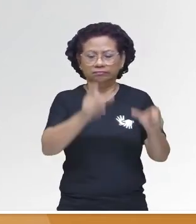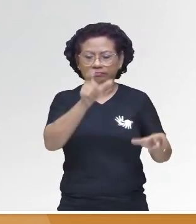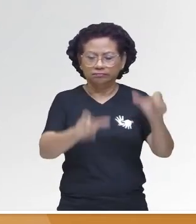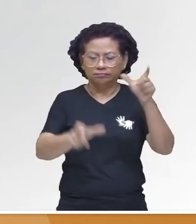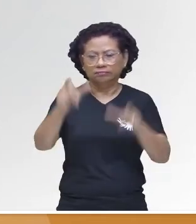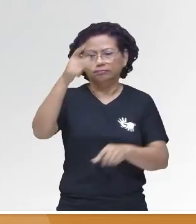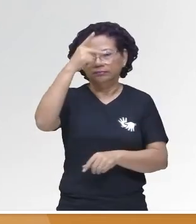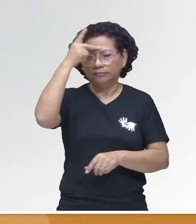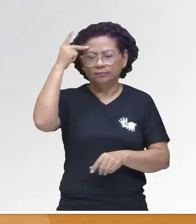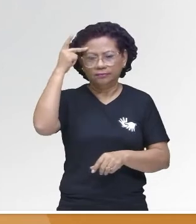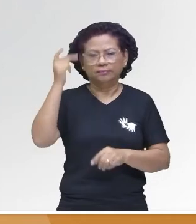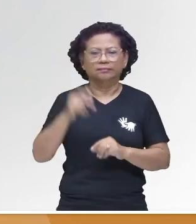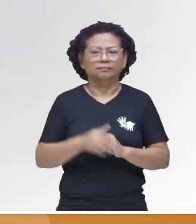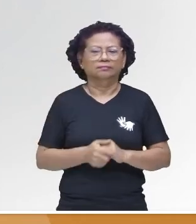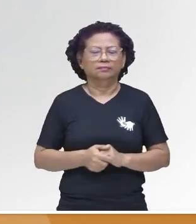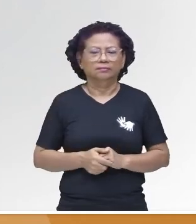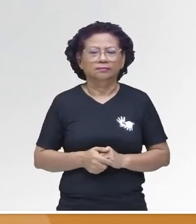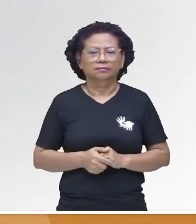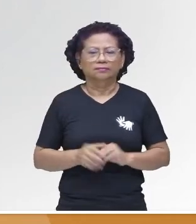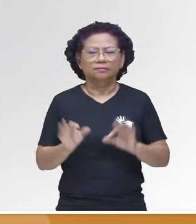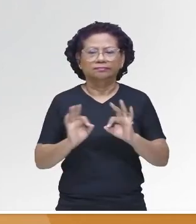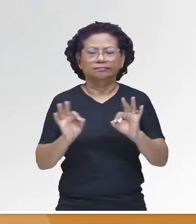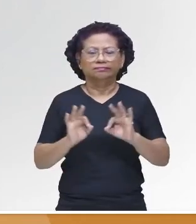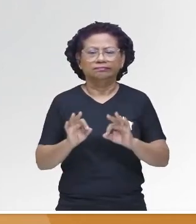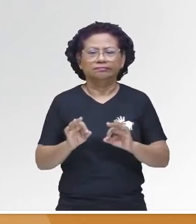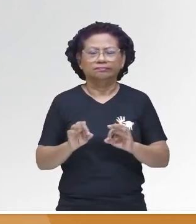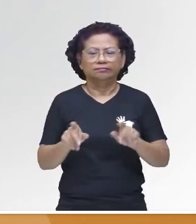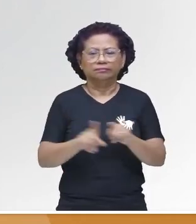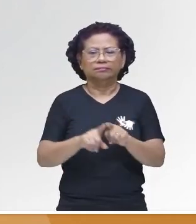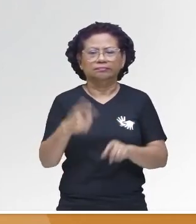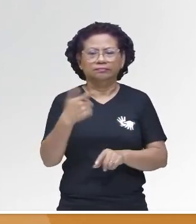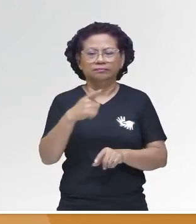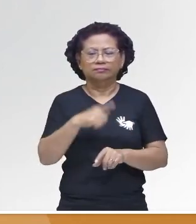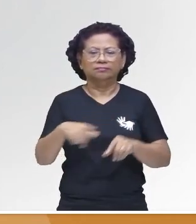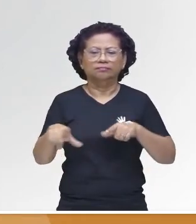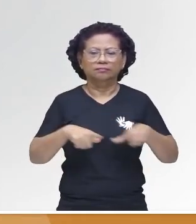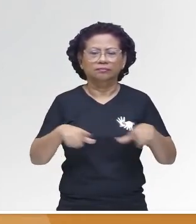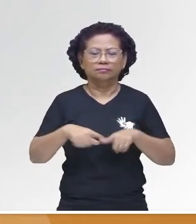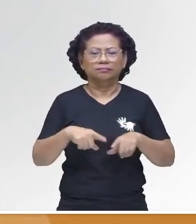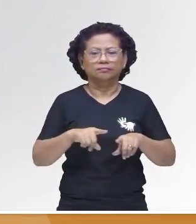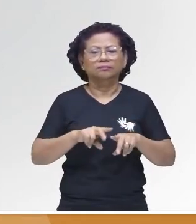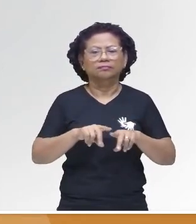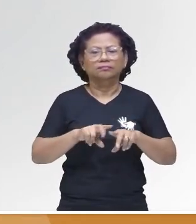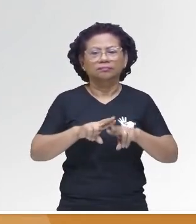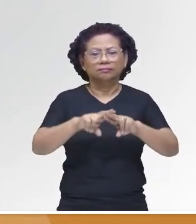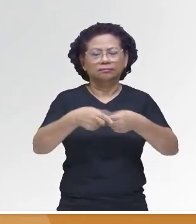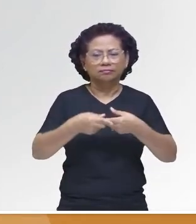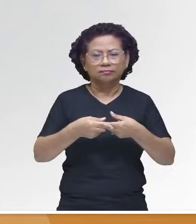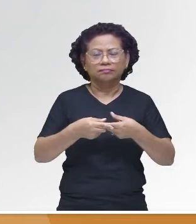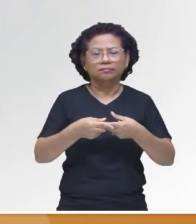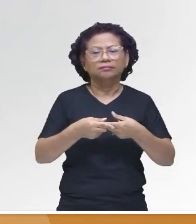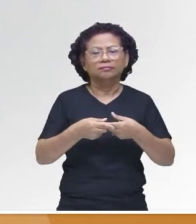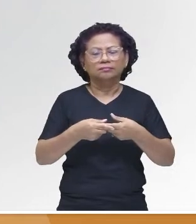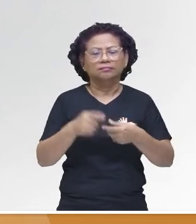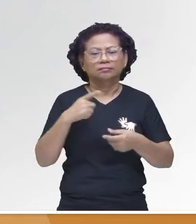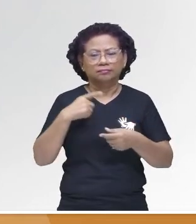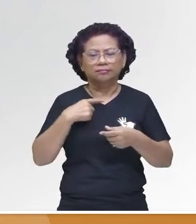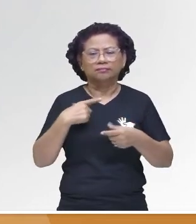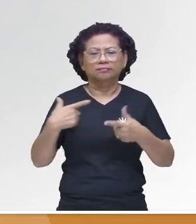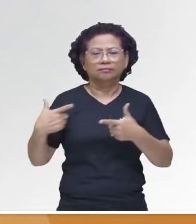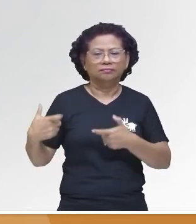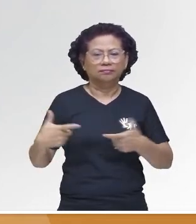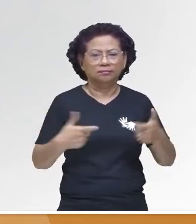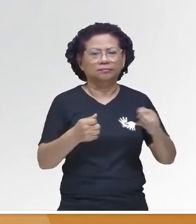condições nem de sobrevivência, nem de trabalho. Daí, essa revolta. Vamos falar um pouco mais sobre ela. Aqui nós temos o